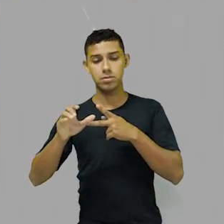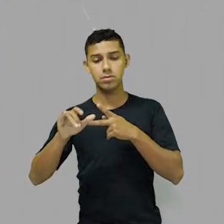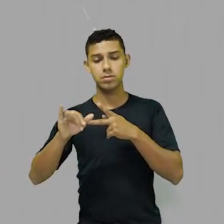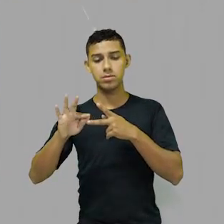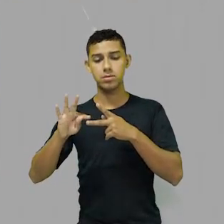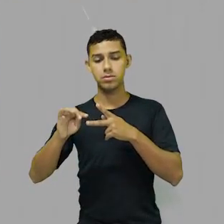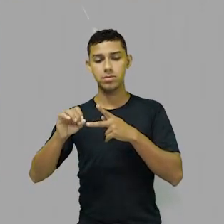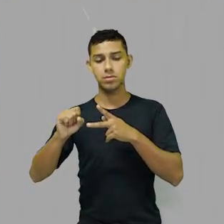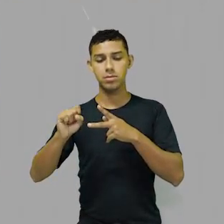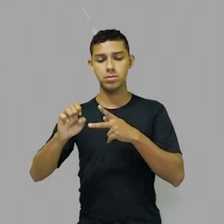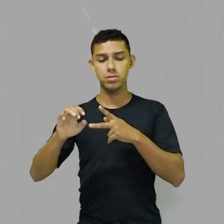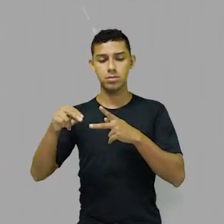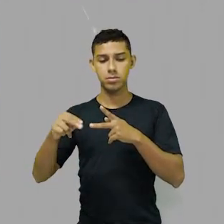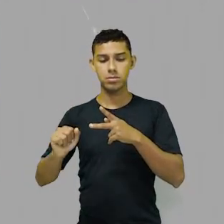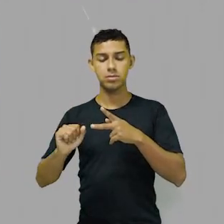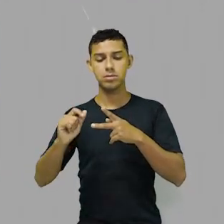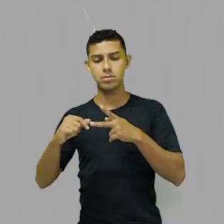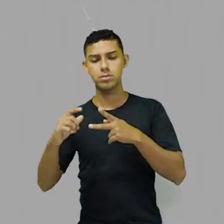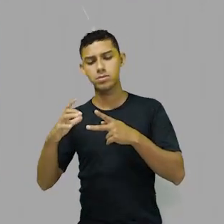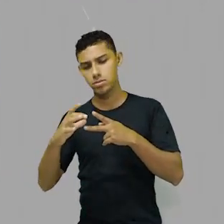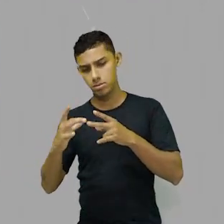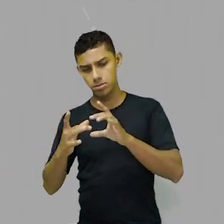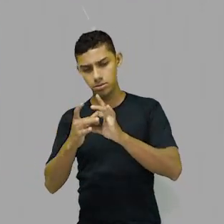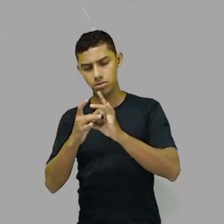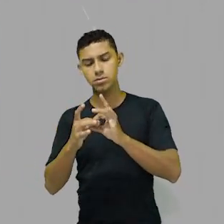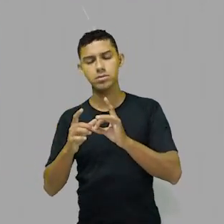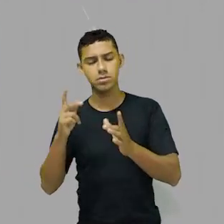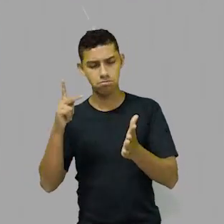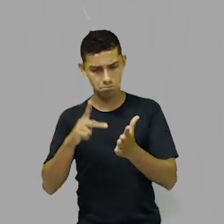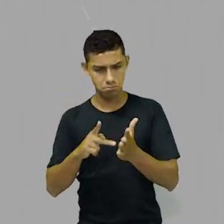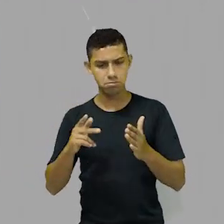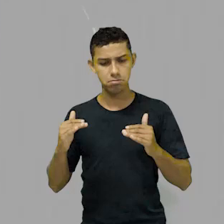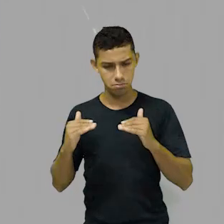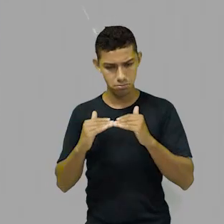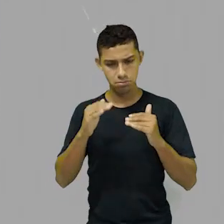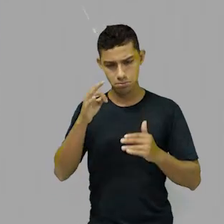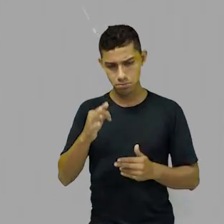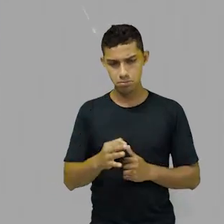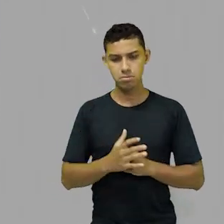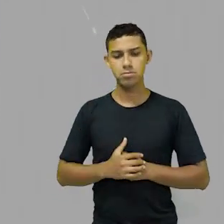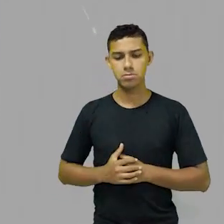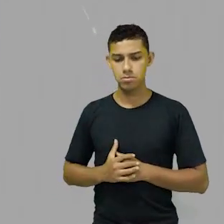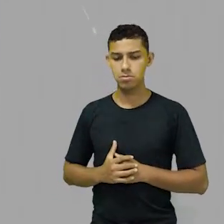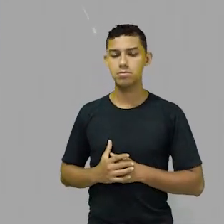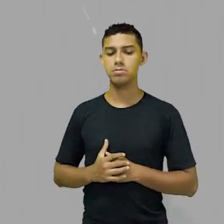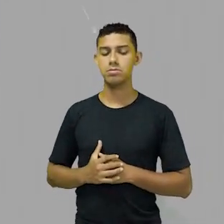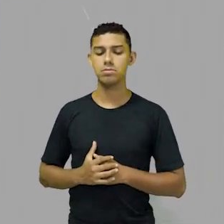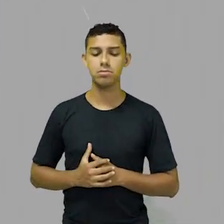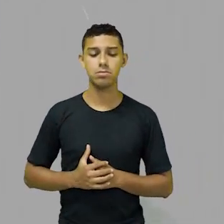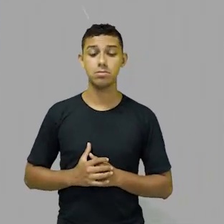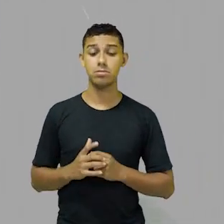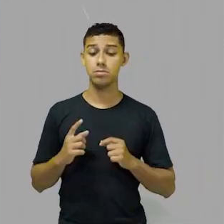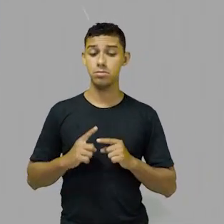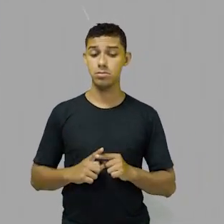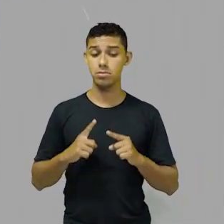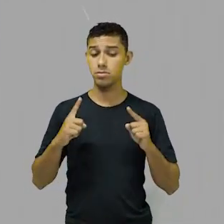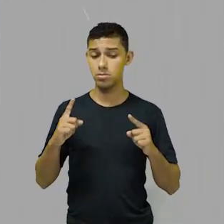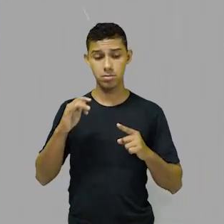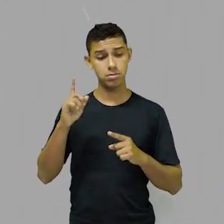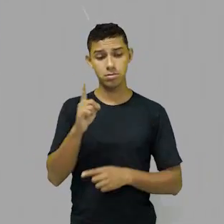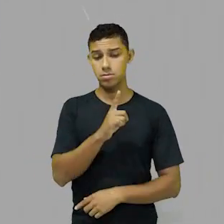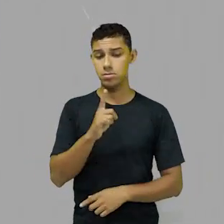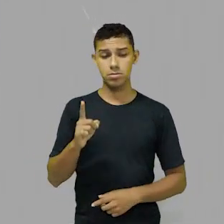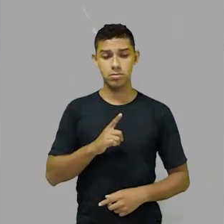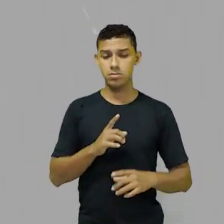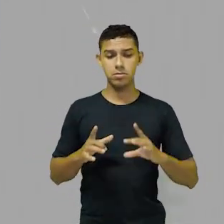seria citosina. Guanina se liga com citosina? Correto, tá certo. Guanina se liga com citosina. Mas não